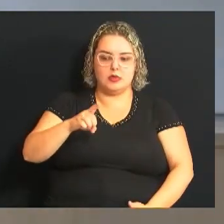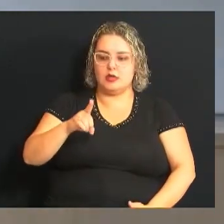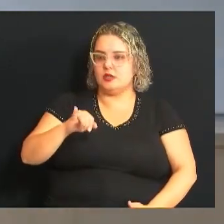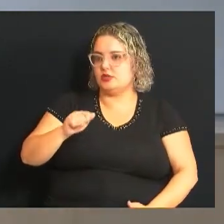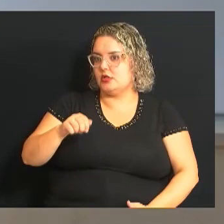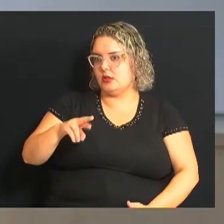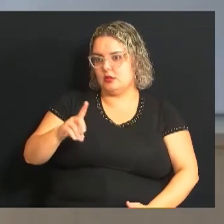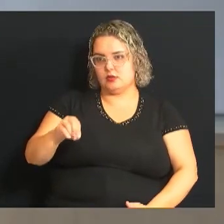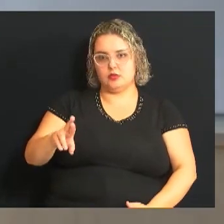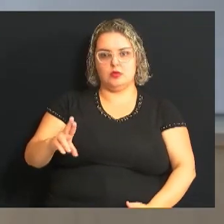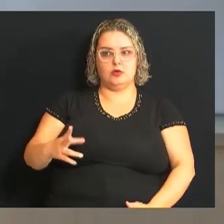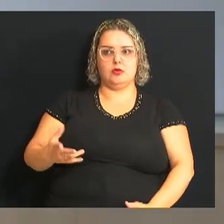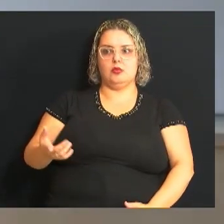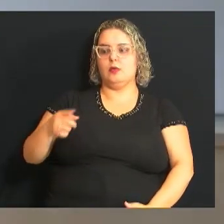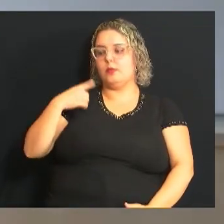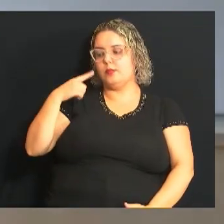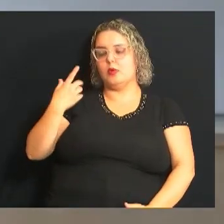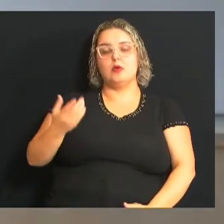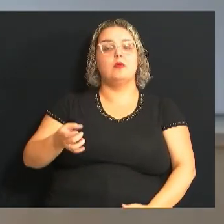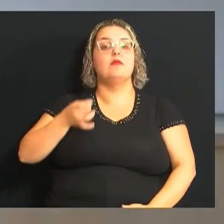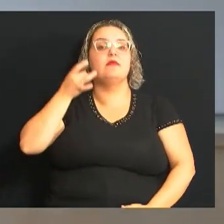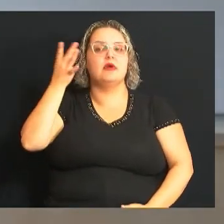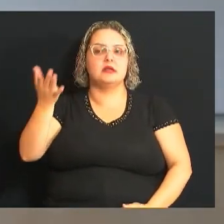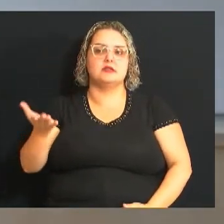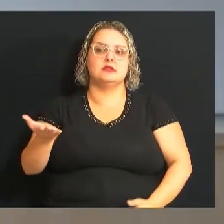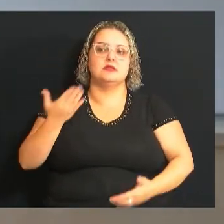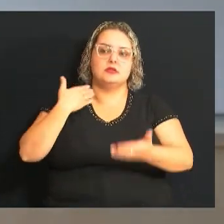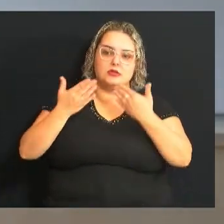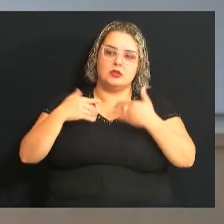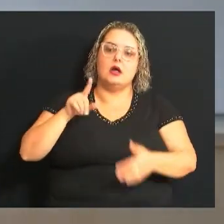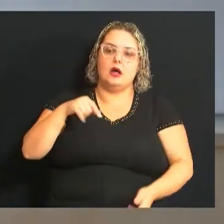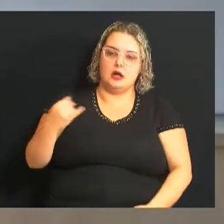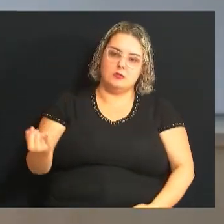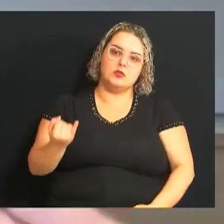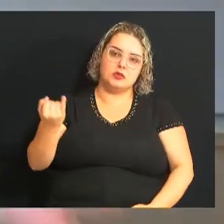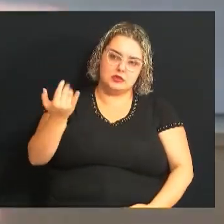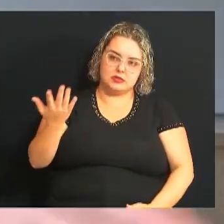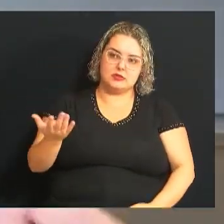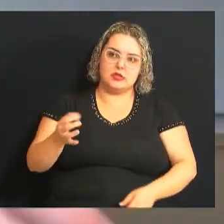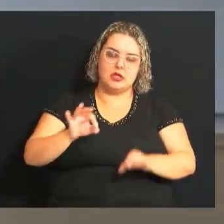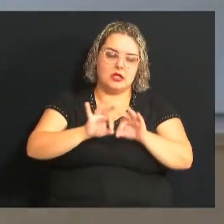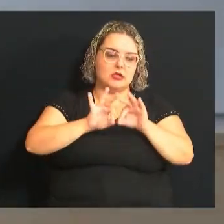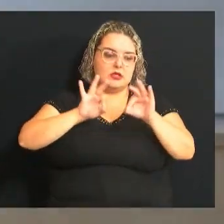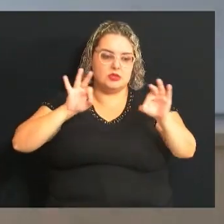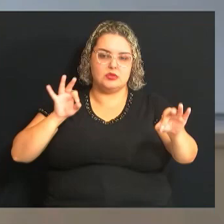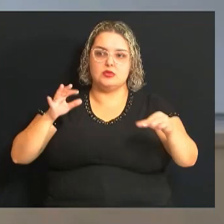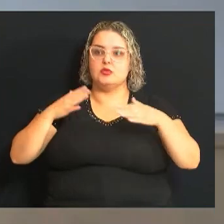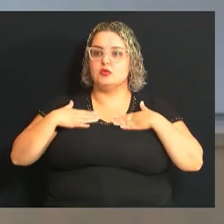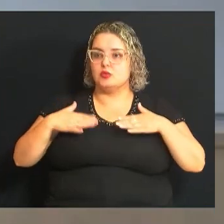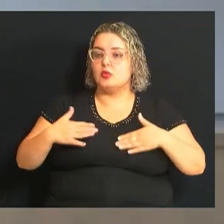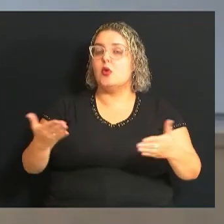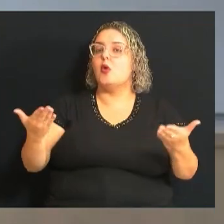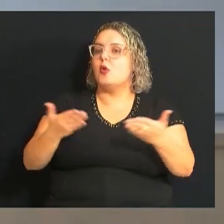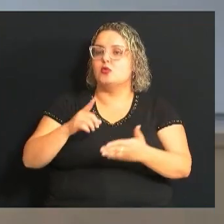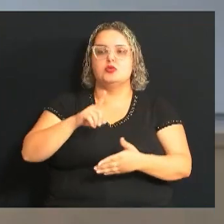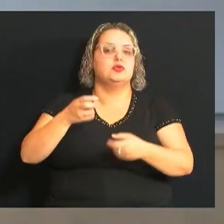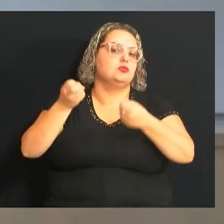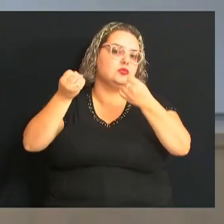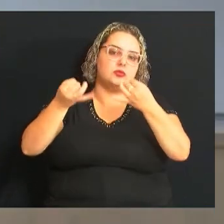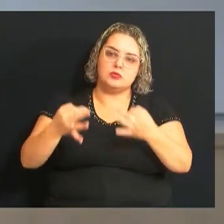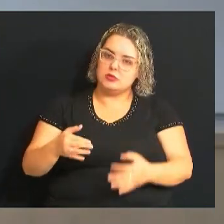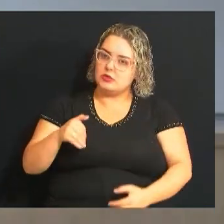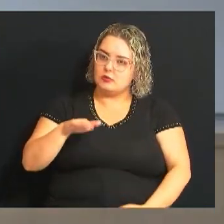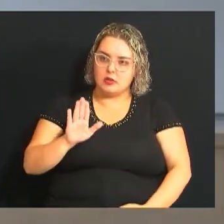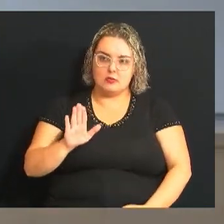advogado, um negociador, um facilitador de conversas. Isso é fundamental. A distância física hoje não justifica mais